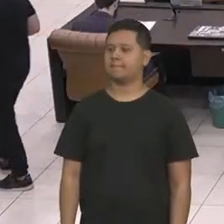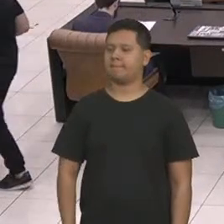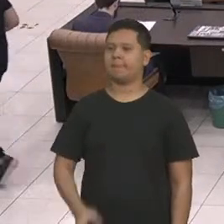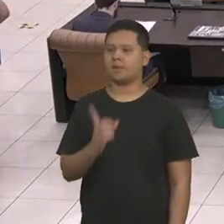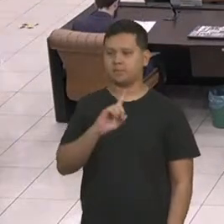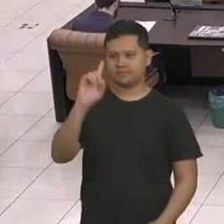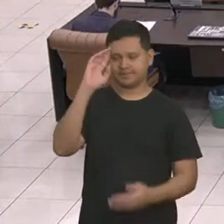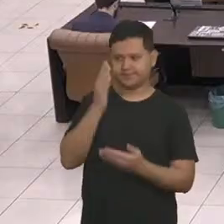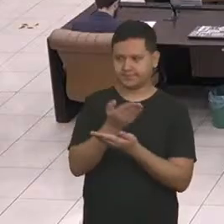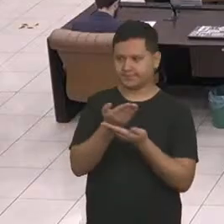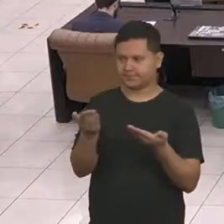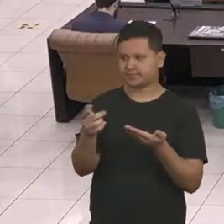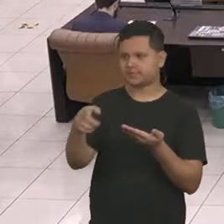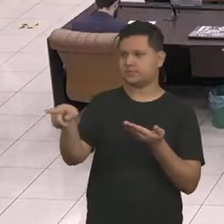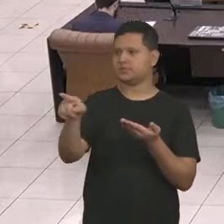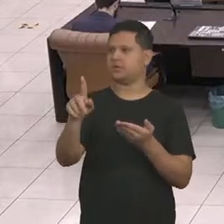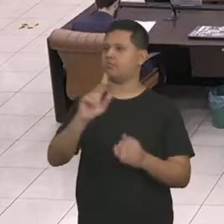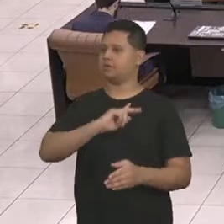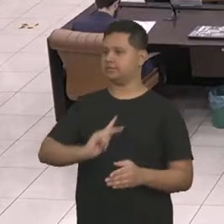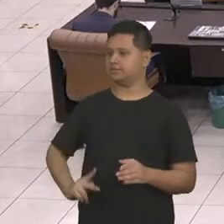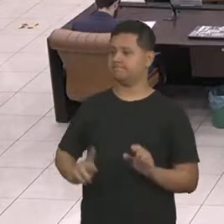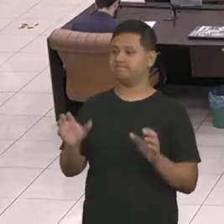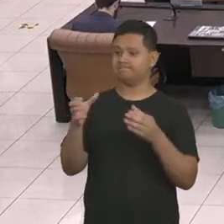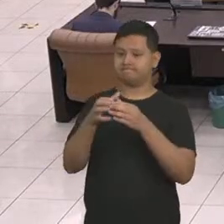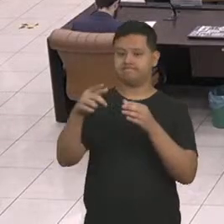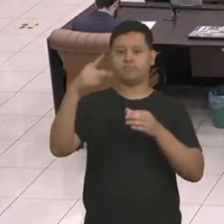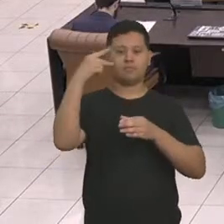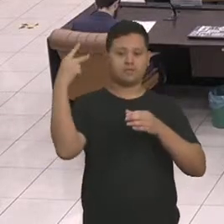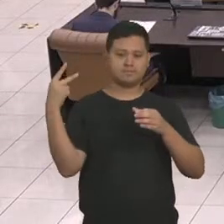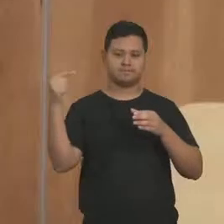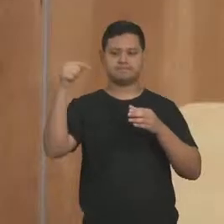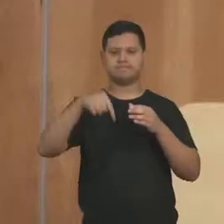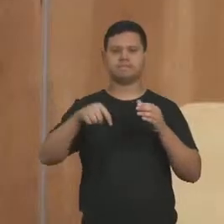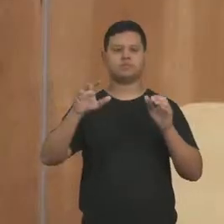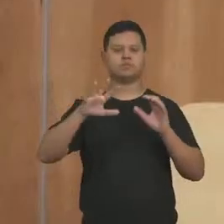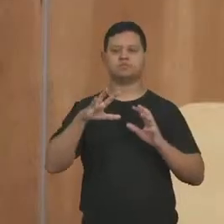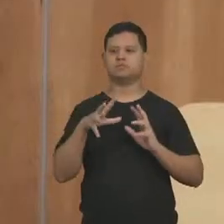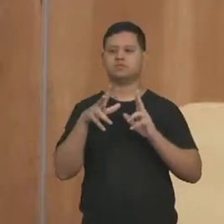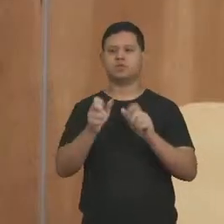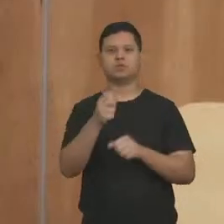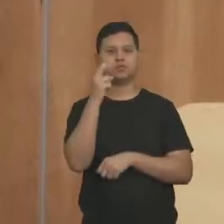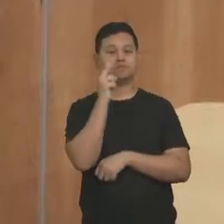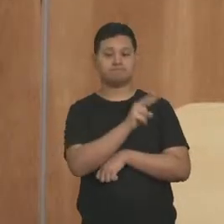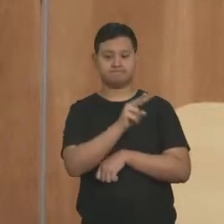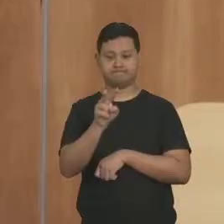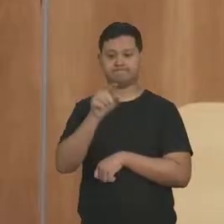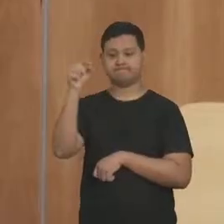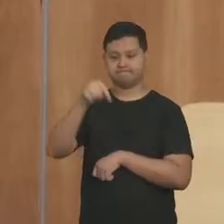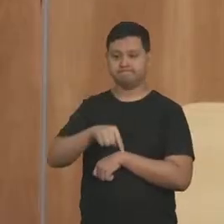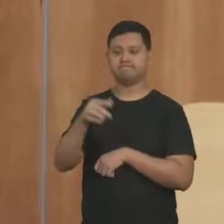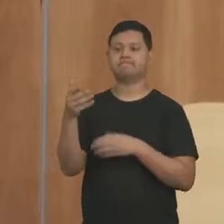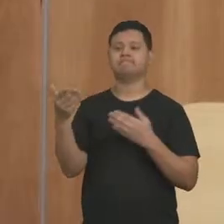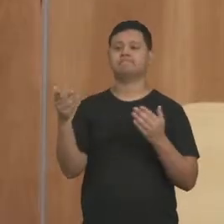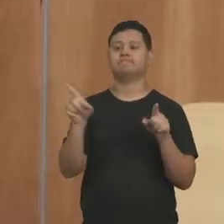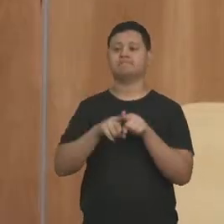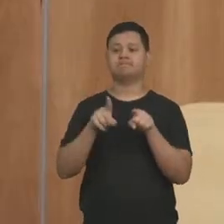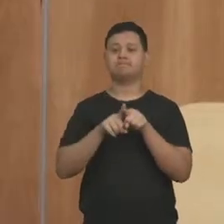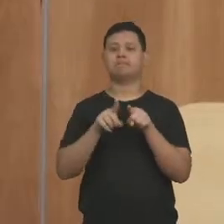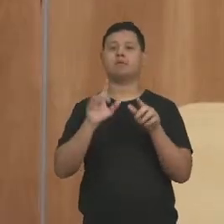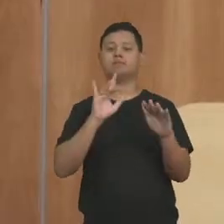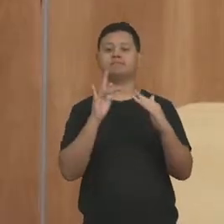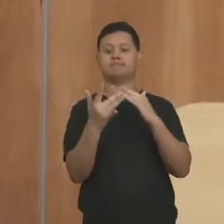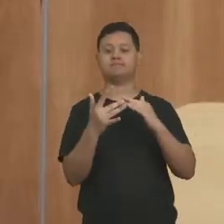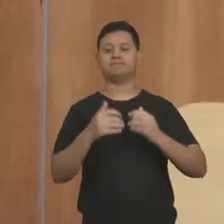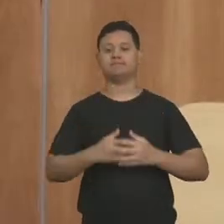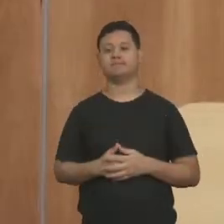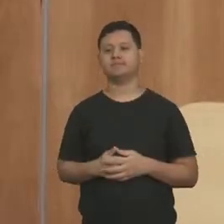Bom dia a todos. Bom dia, senhor presidente, nobres vereadores e todos que nos acompanham aqui presente pelas redes